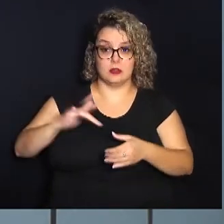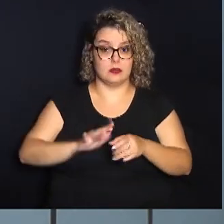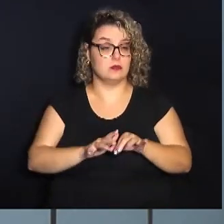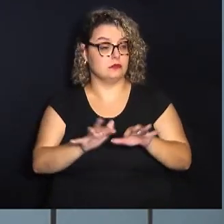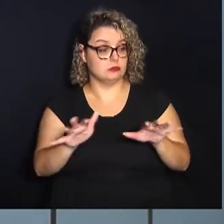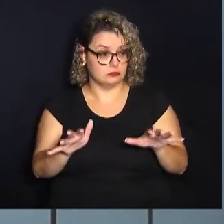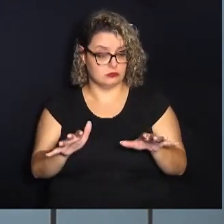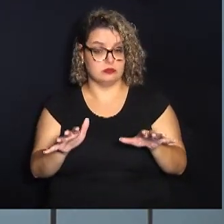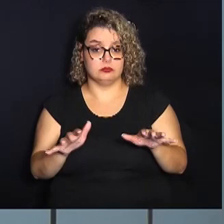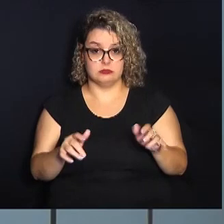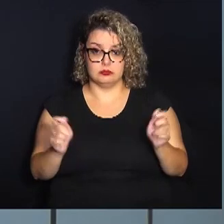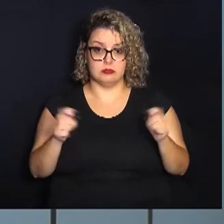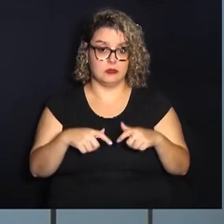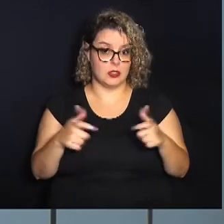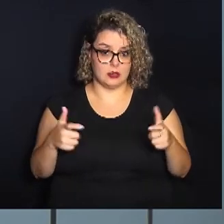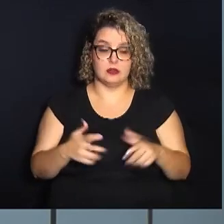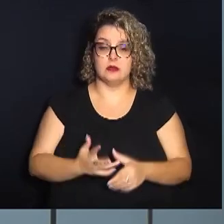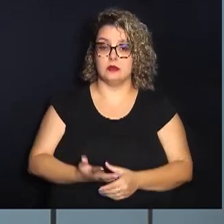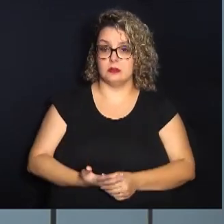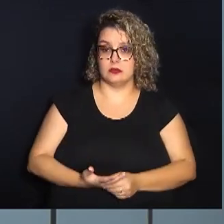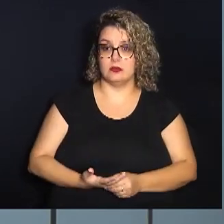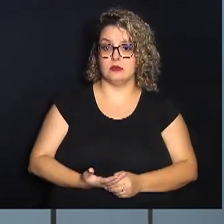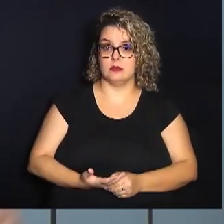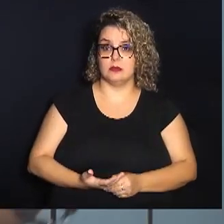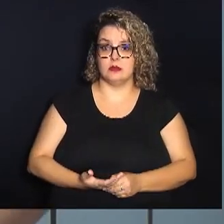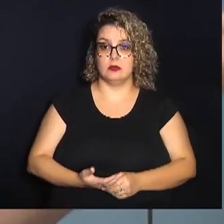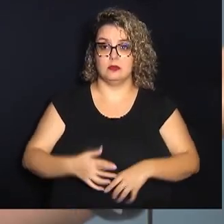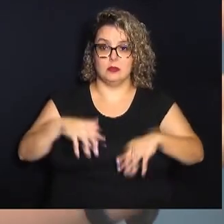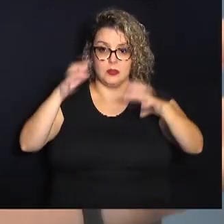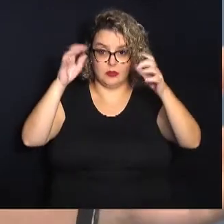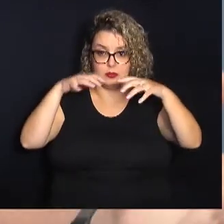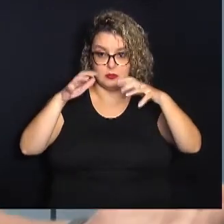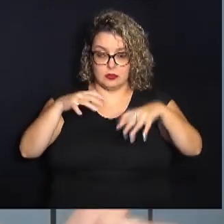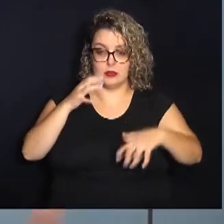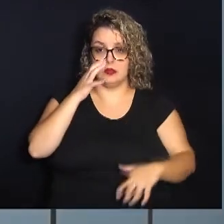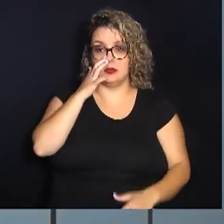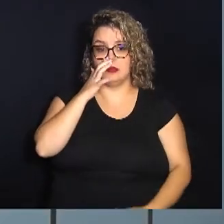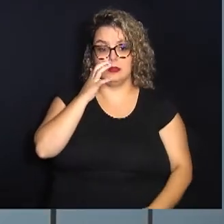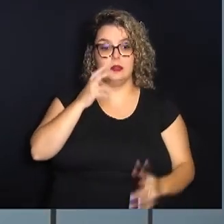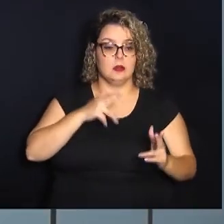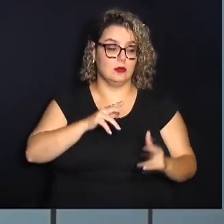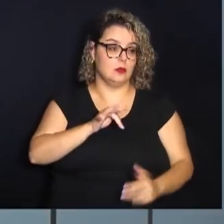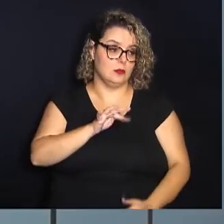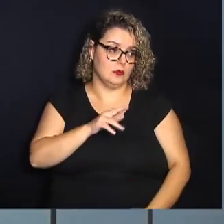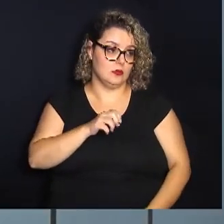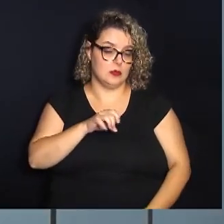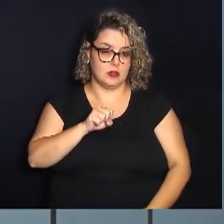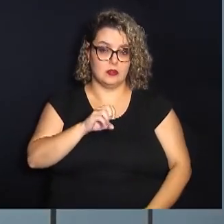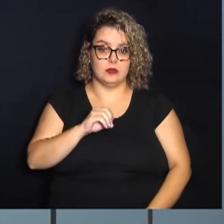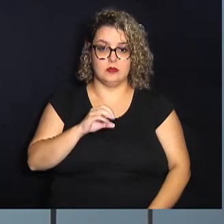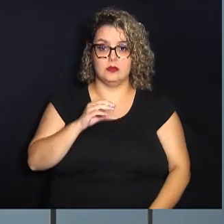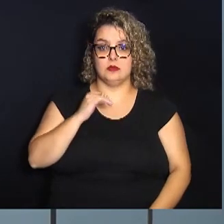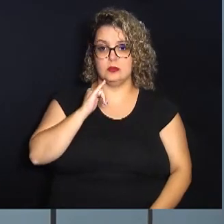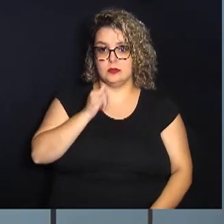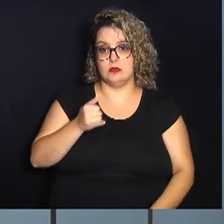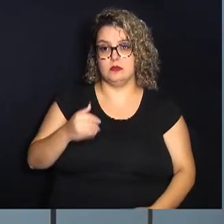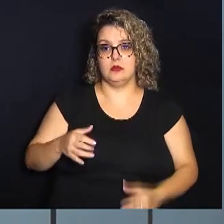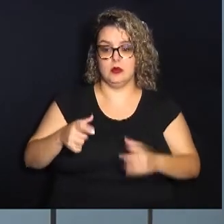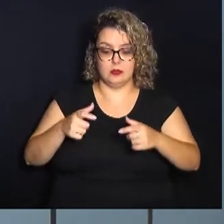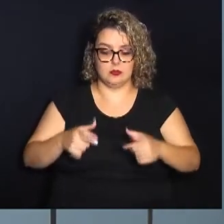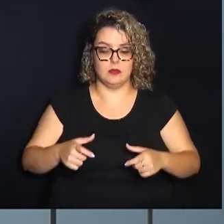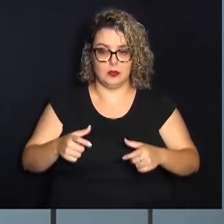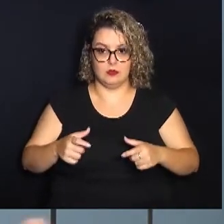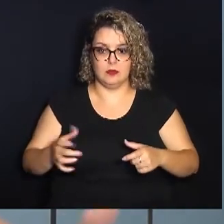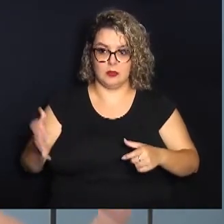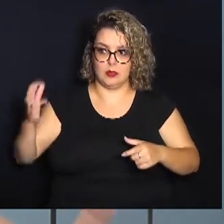em potencial. Entendeu? Porque chove e como o Fausto disse, esse calor imenso, o que acontece?